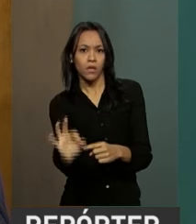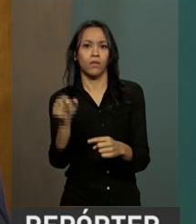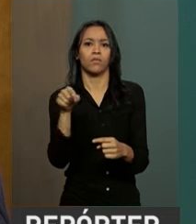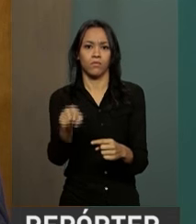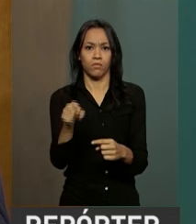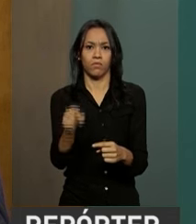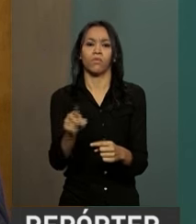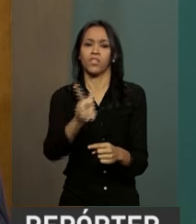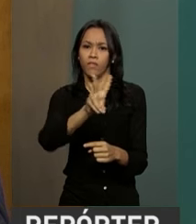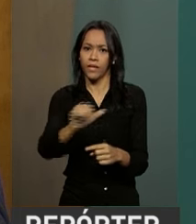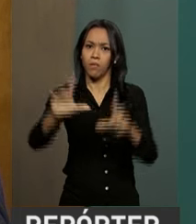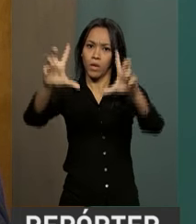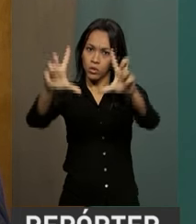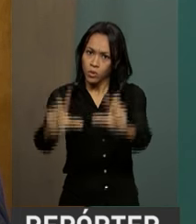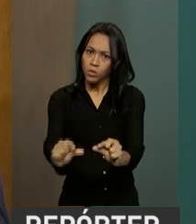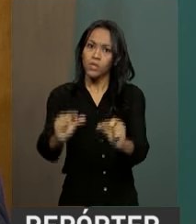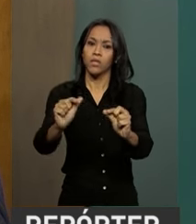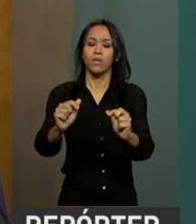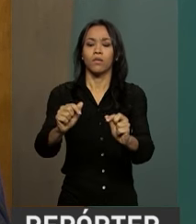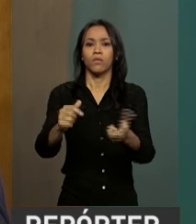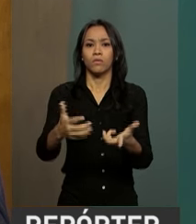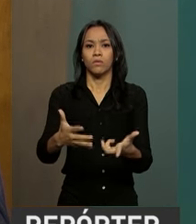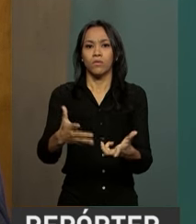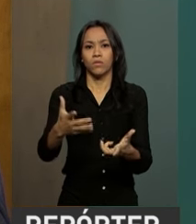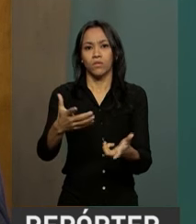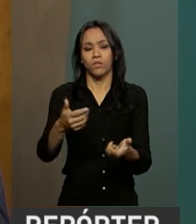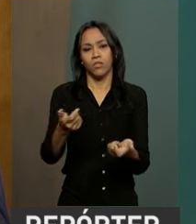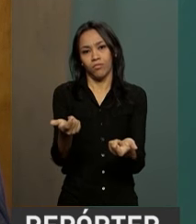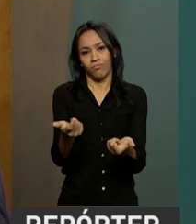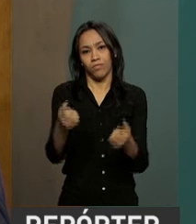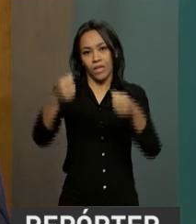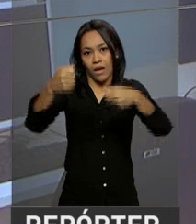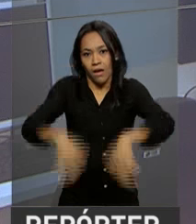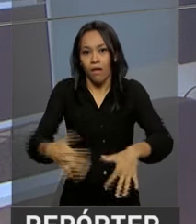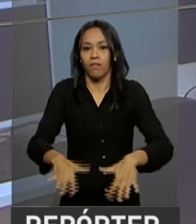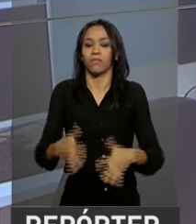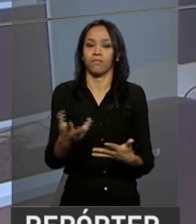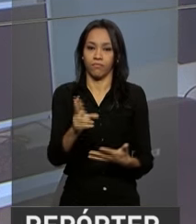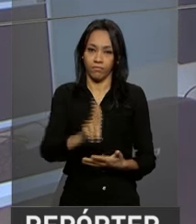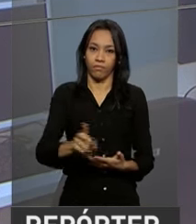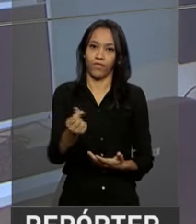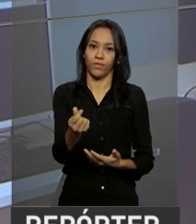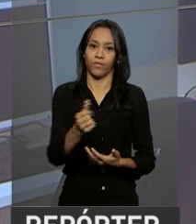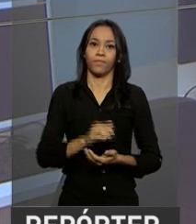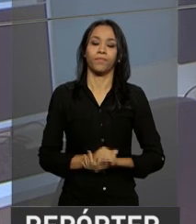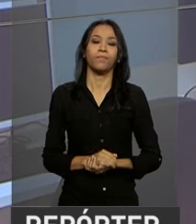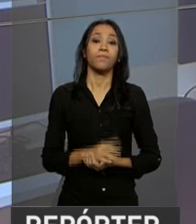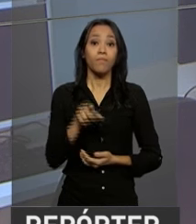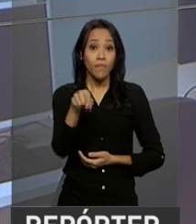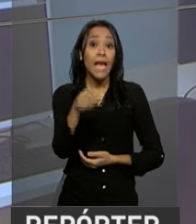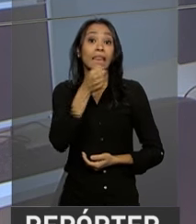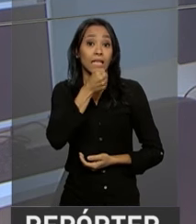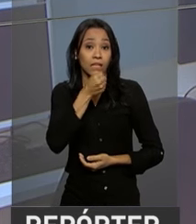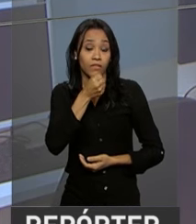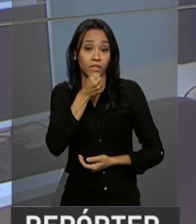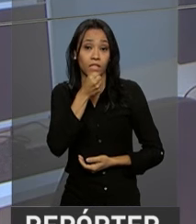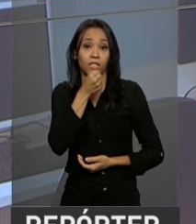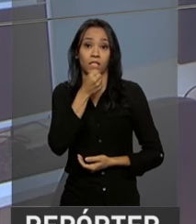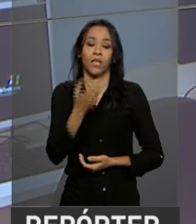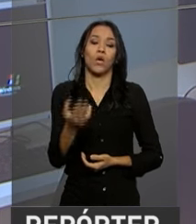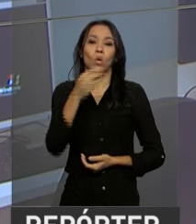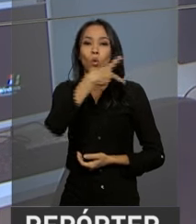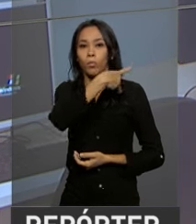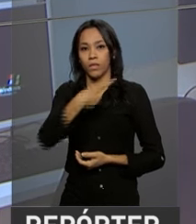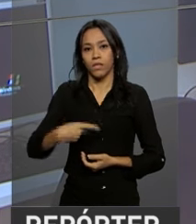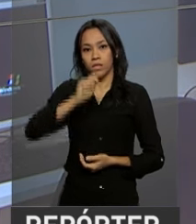de despesas públicas em comparação com o produto. Ainda na entrevista, o presidente interino